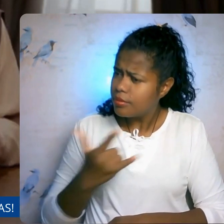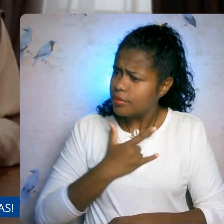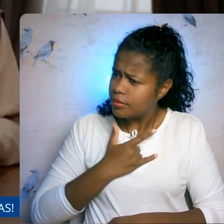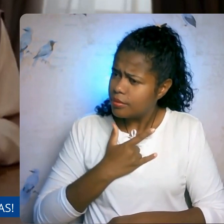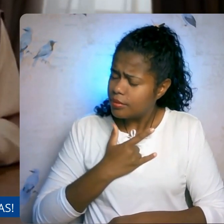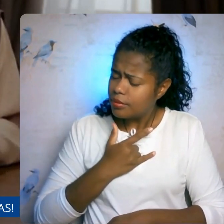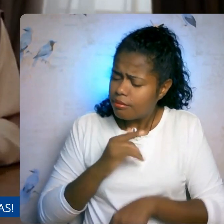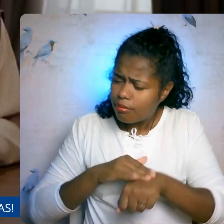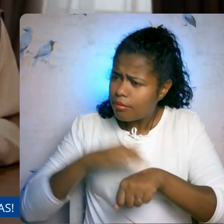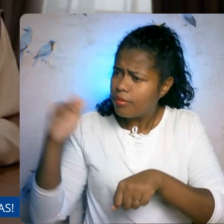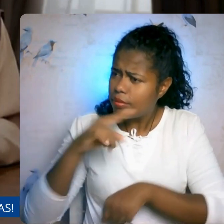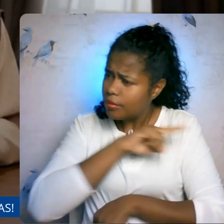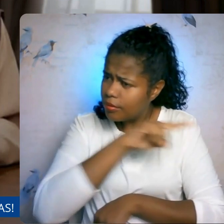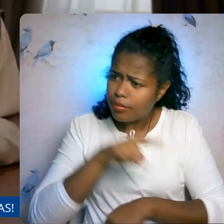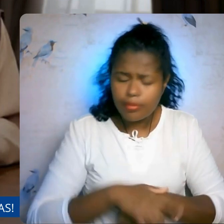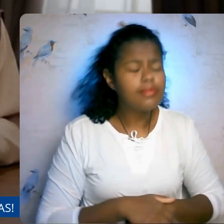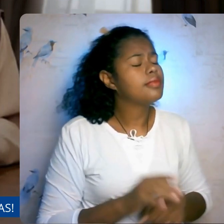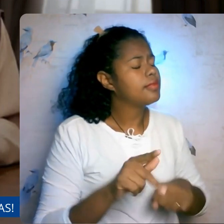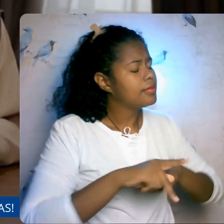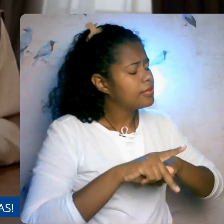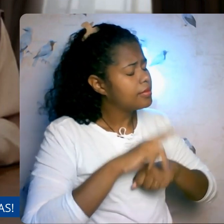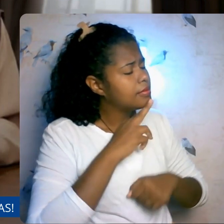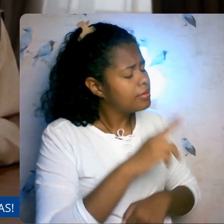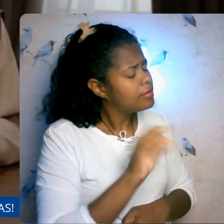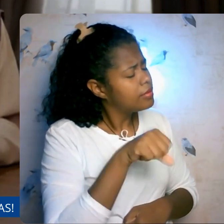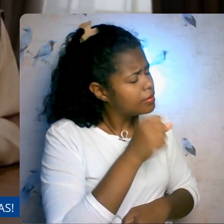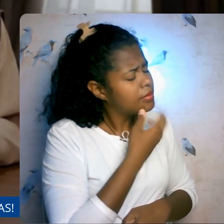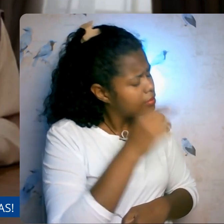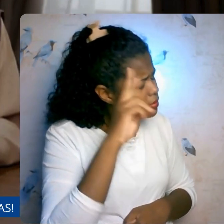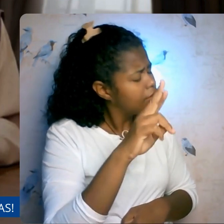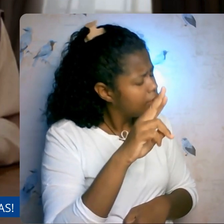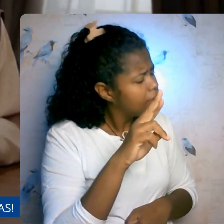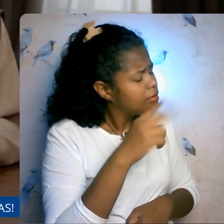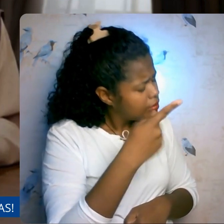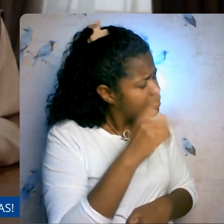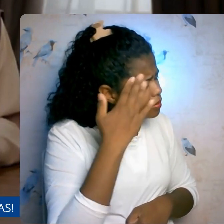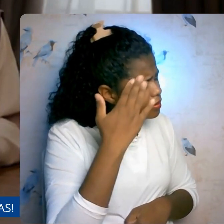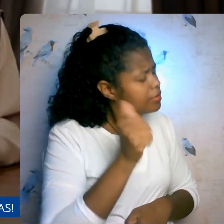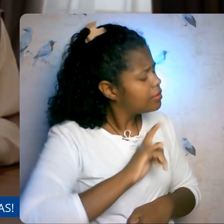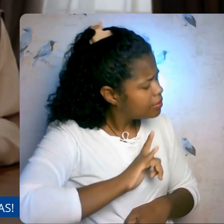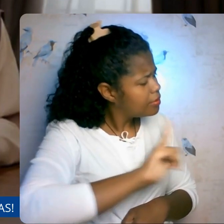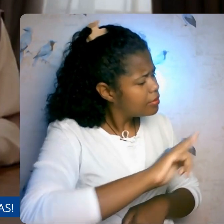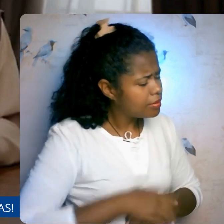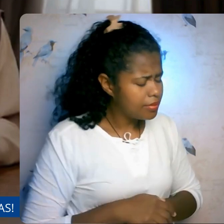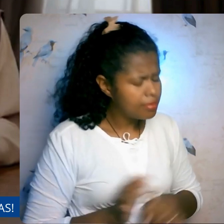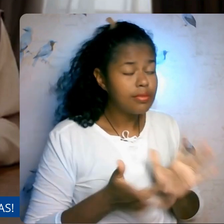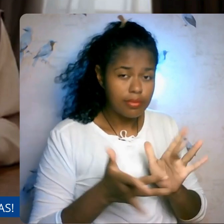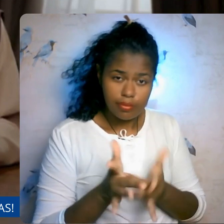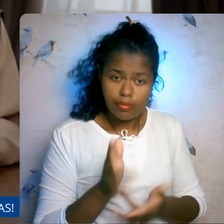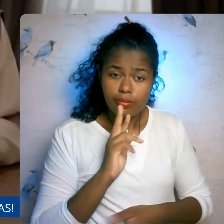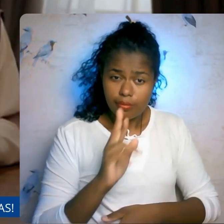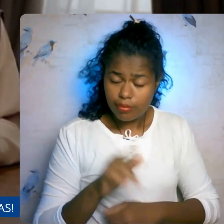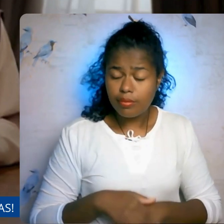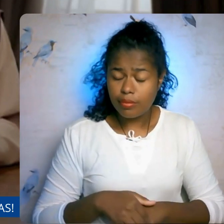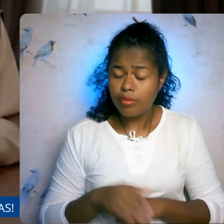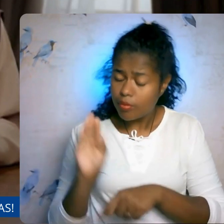me amas mais do que estes? Pedro respondeu: Sim, Senhor, tu sabes que eu te amo. Jesus disse: Apacenta